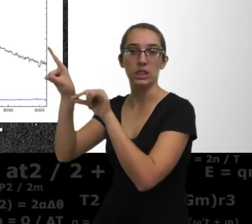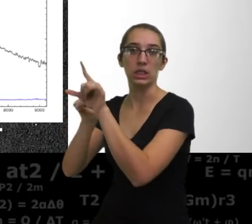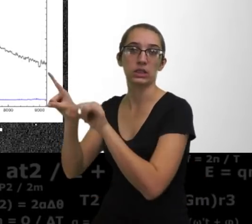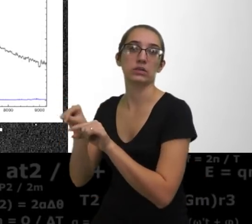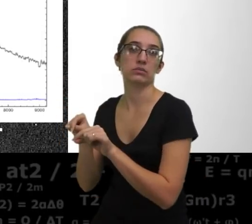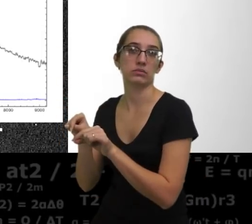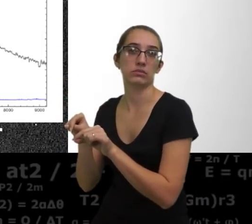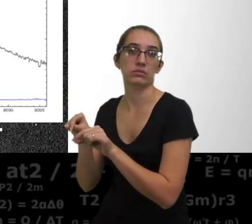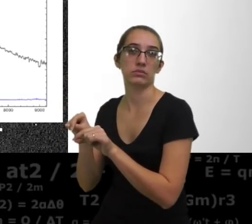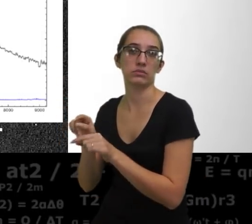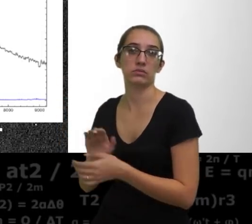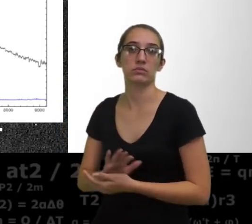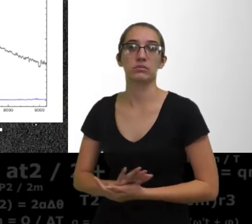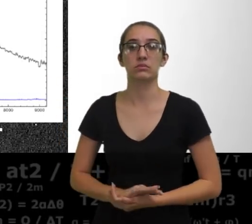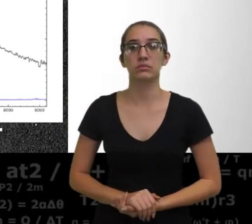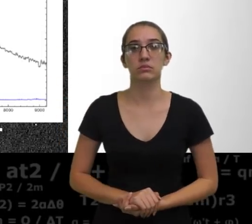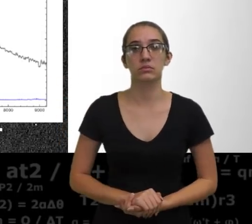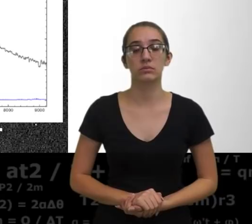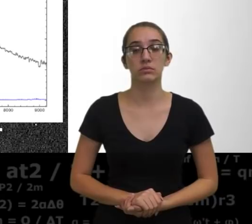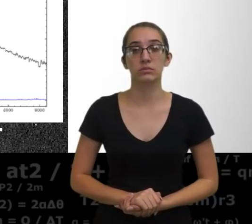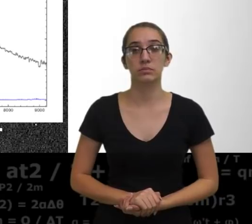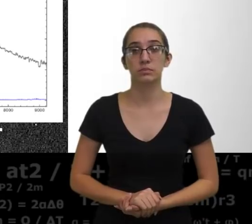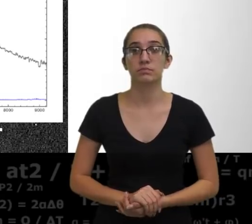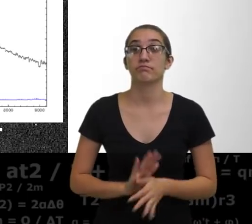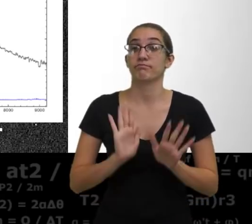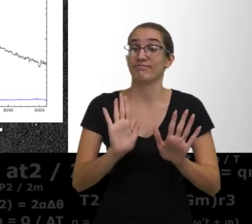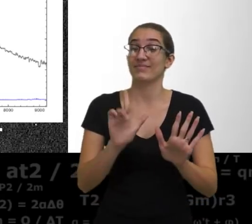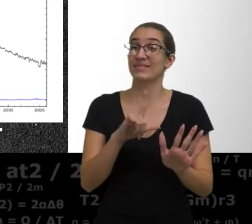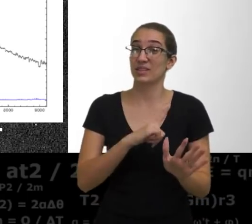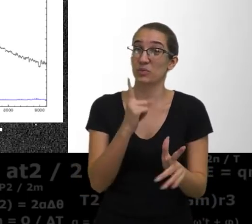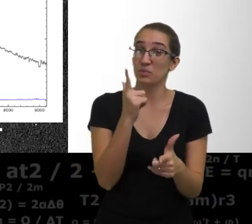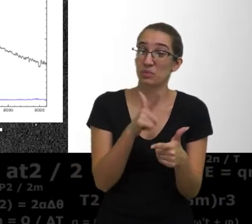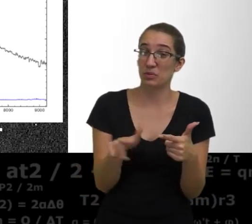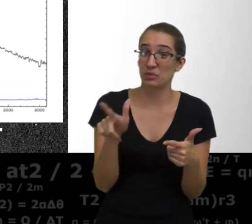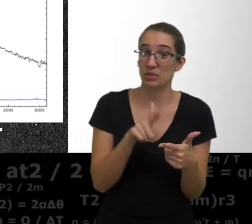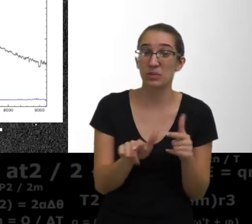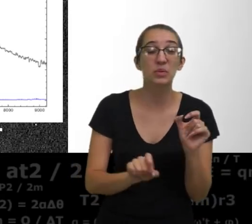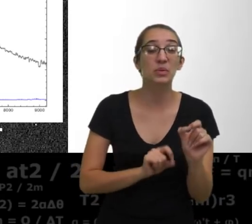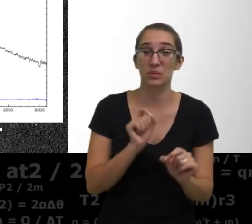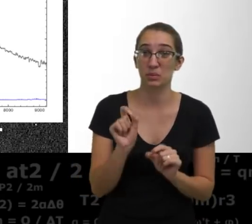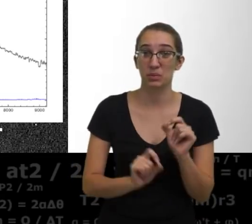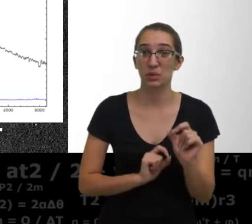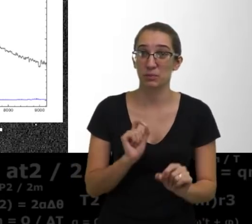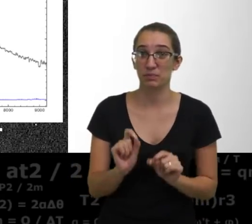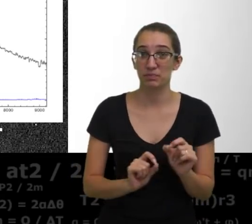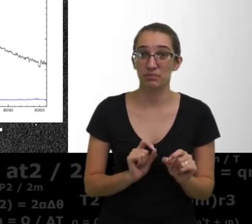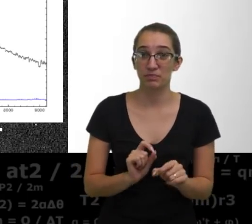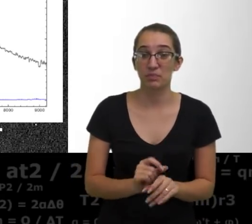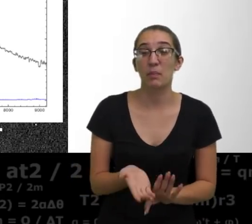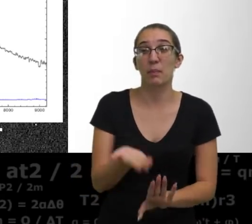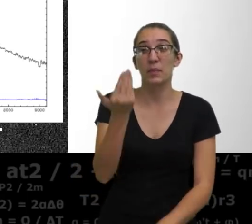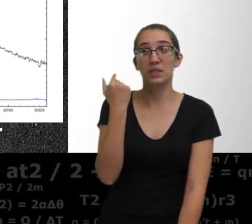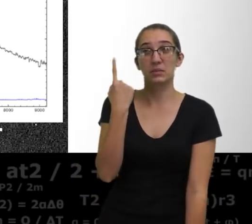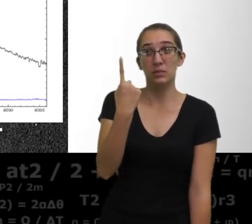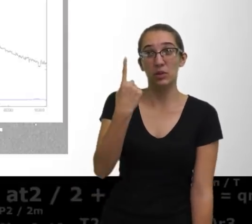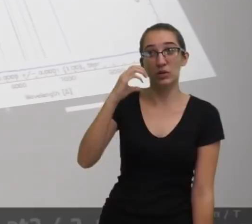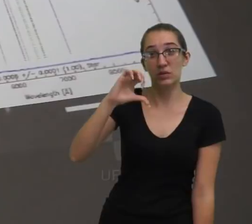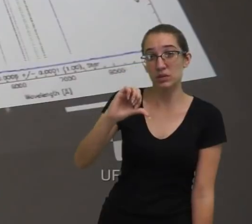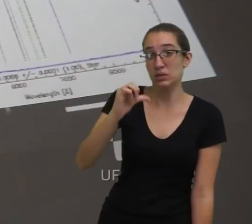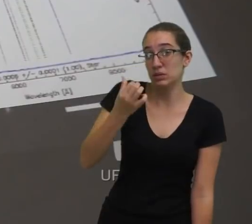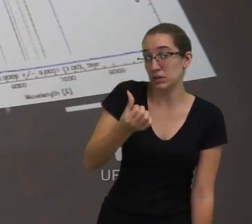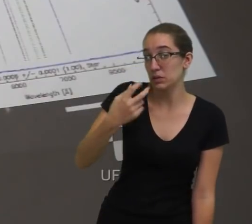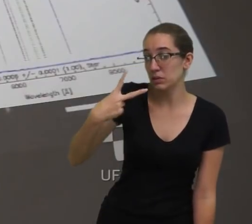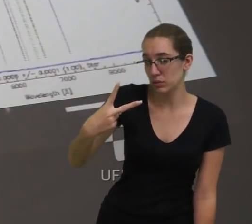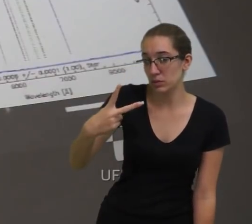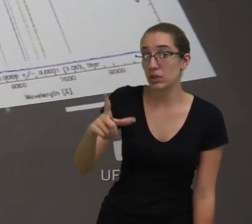Agora tem um problema, tá? Então, em 1962, obteve-se o primeiro espectro de um quasar. O que